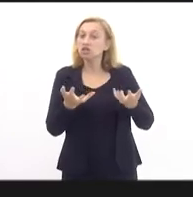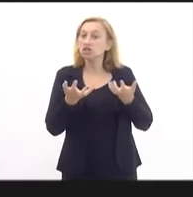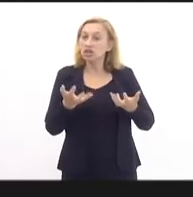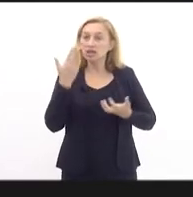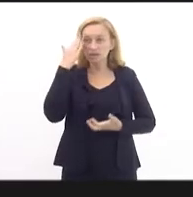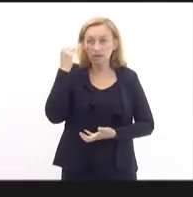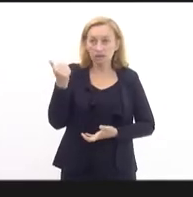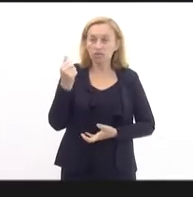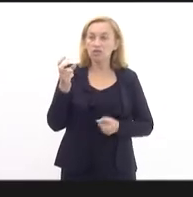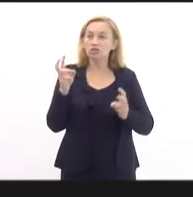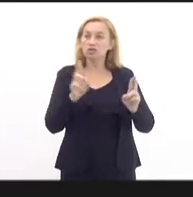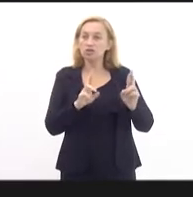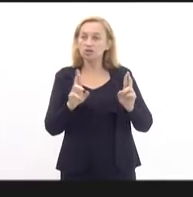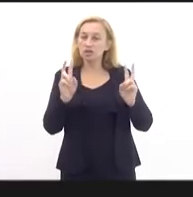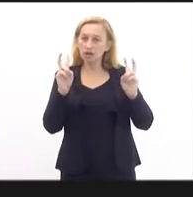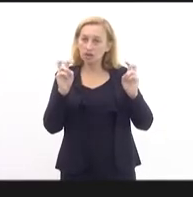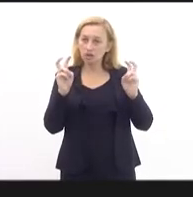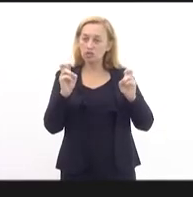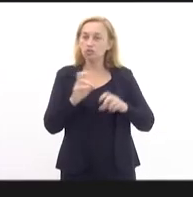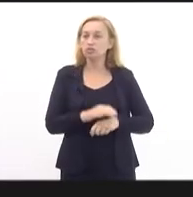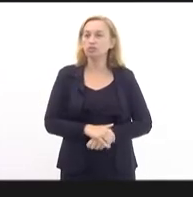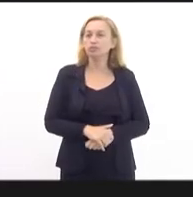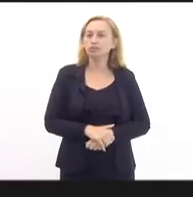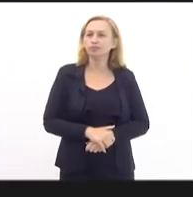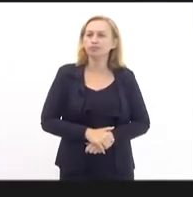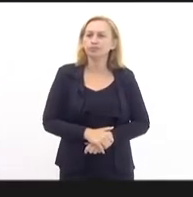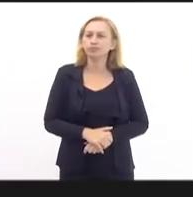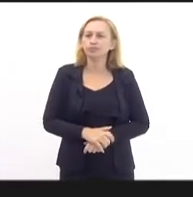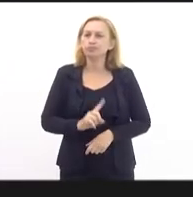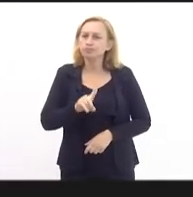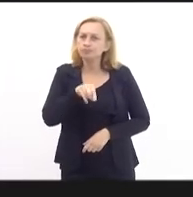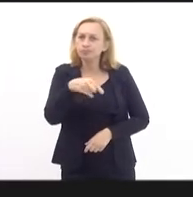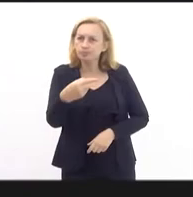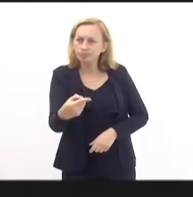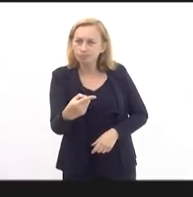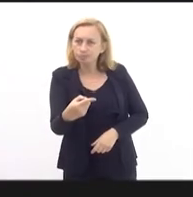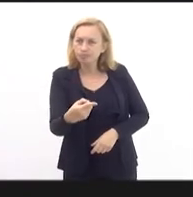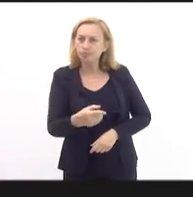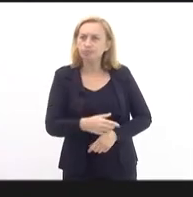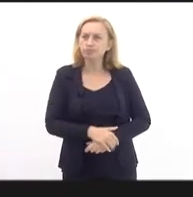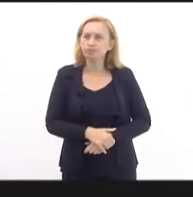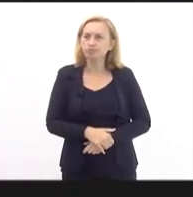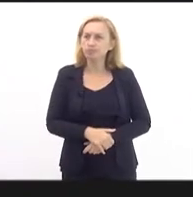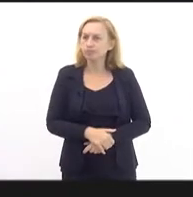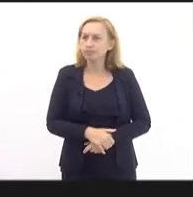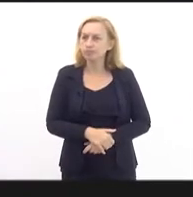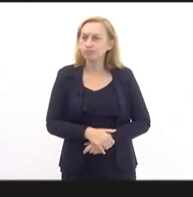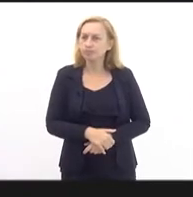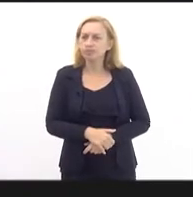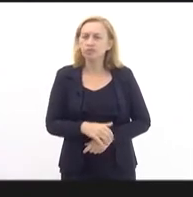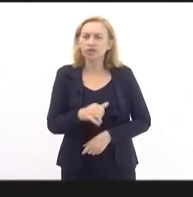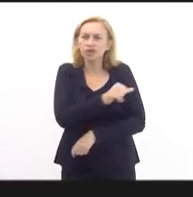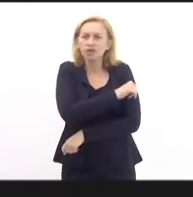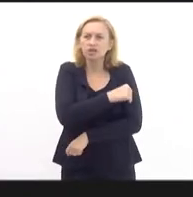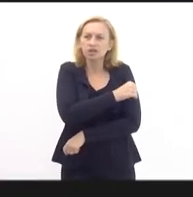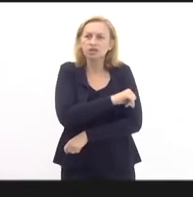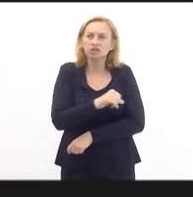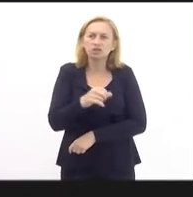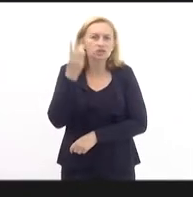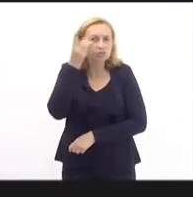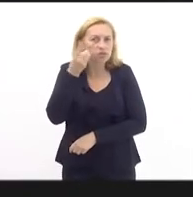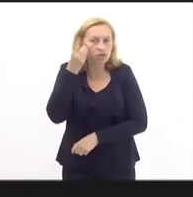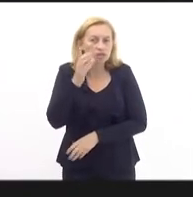saber sobre essa questão. A outra, são duas perguntinhas. Deputada